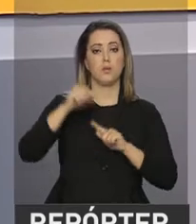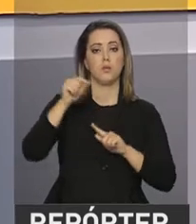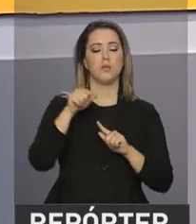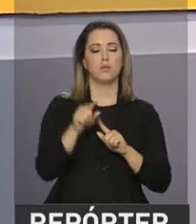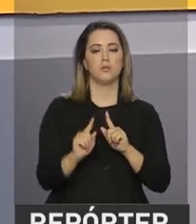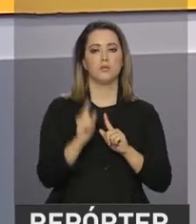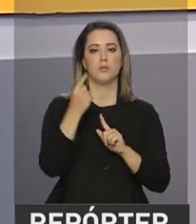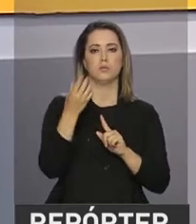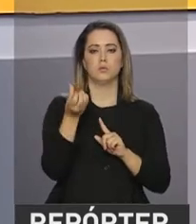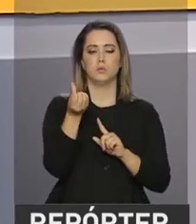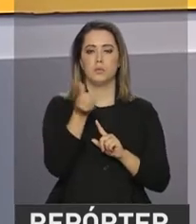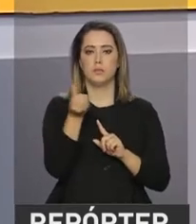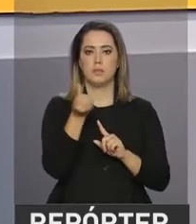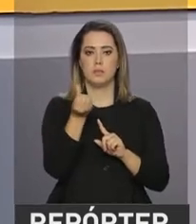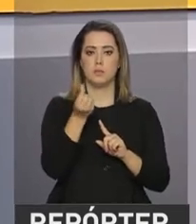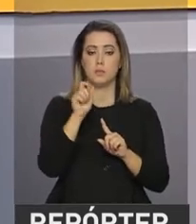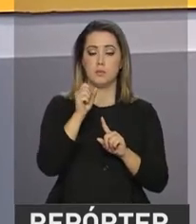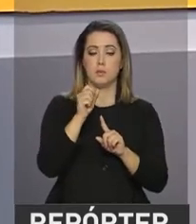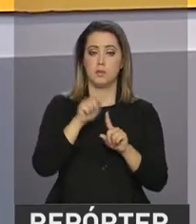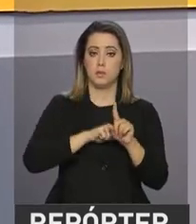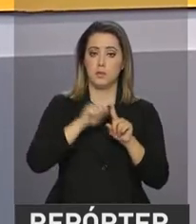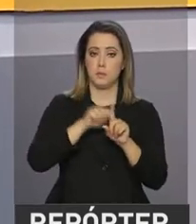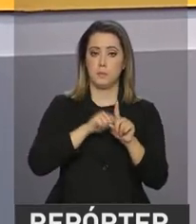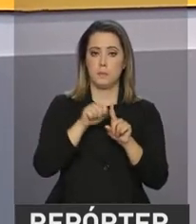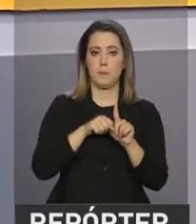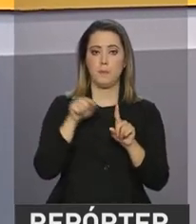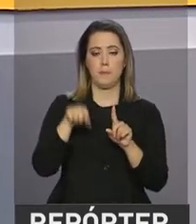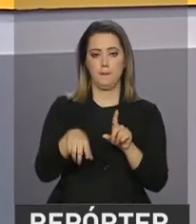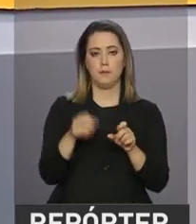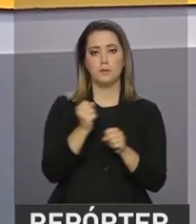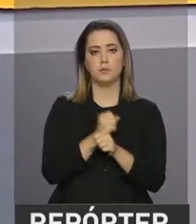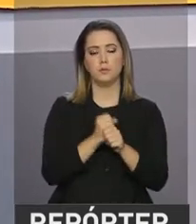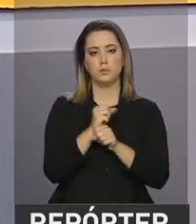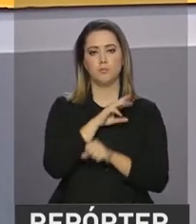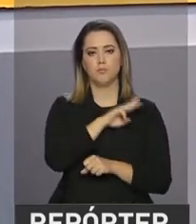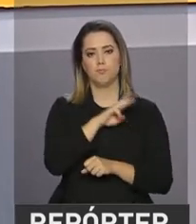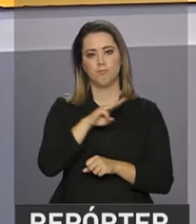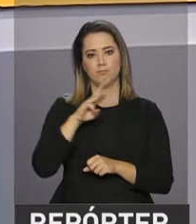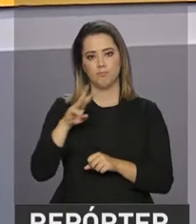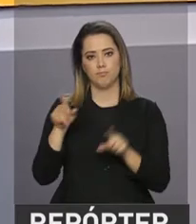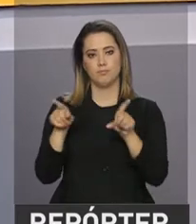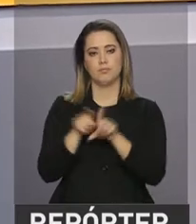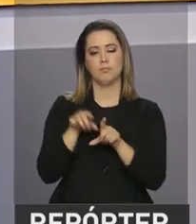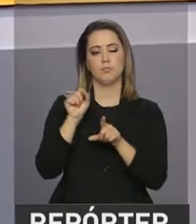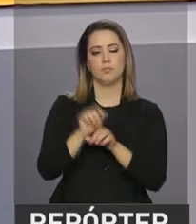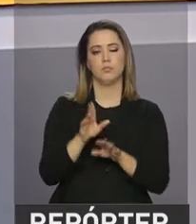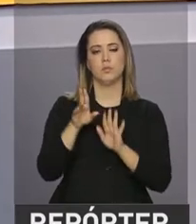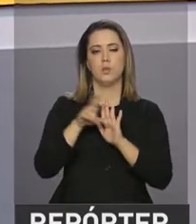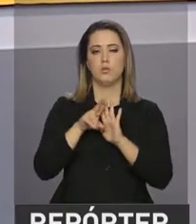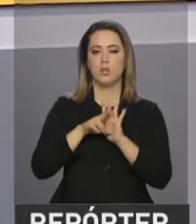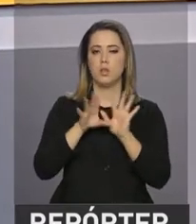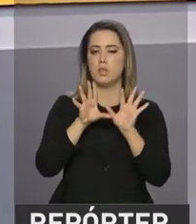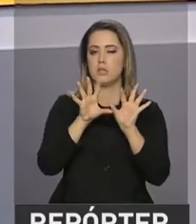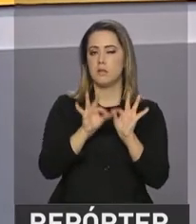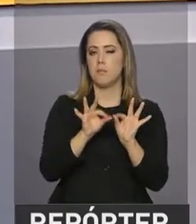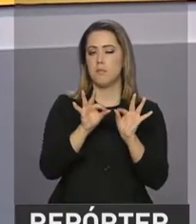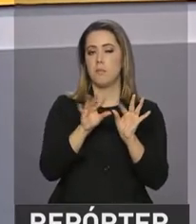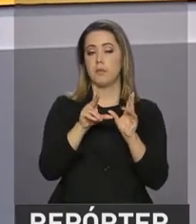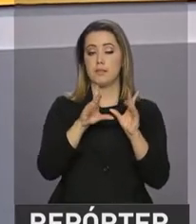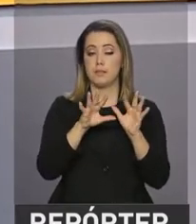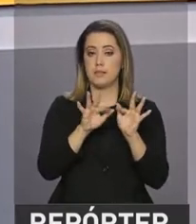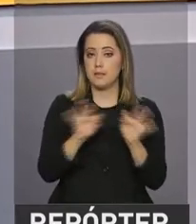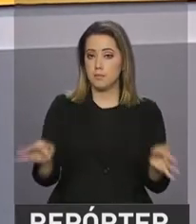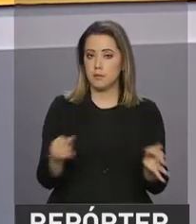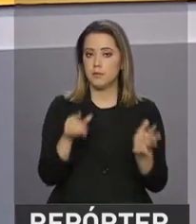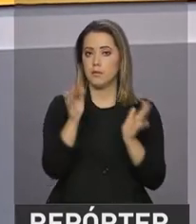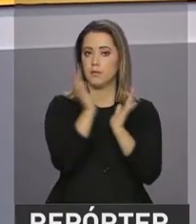nos primeiros 6 meses deste ano. A implementação do Portal do Comércio Exterior e medidas para reduzir a burocracia